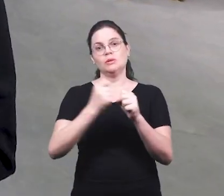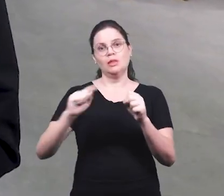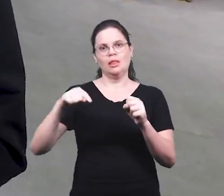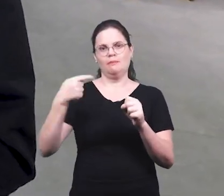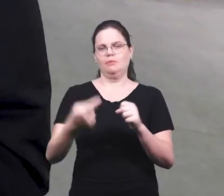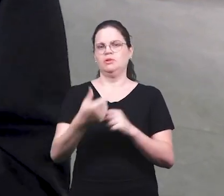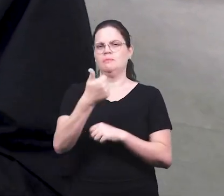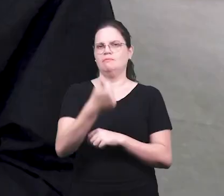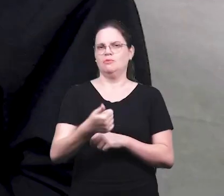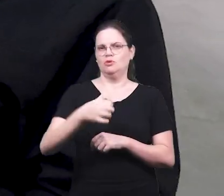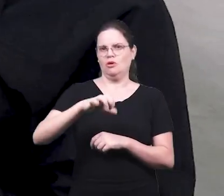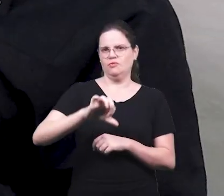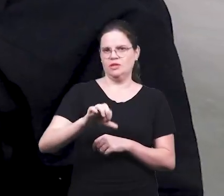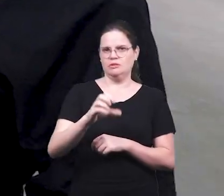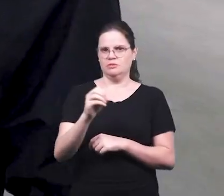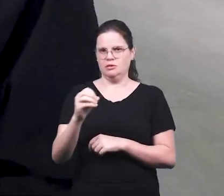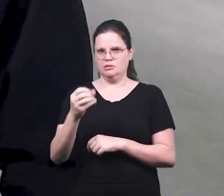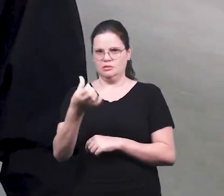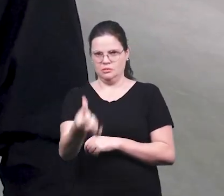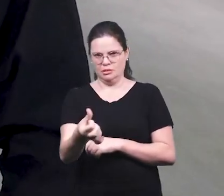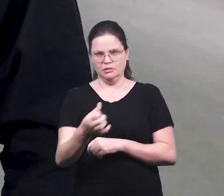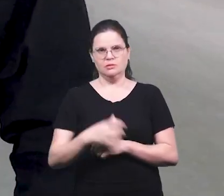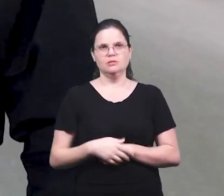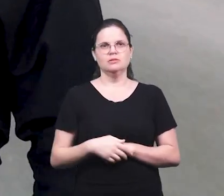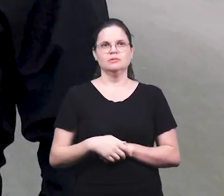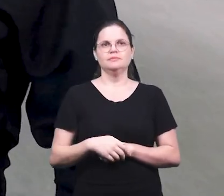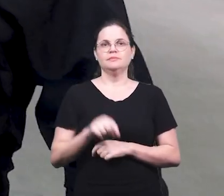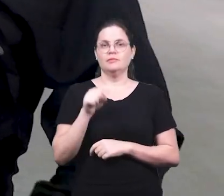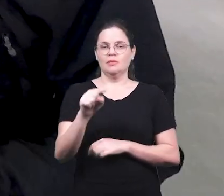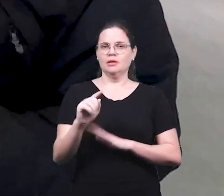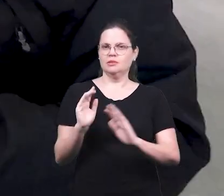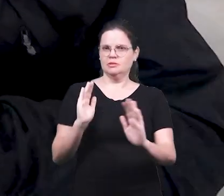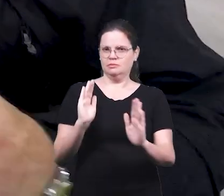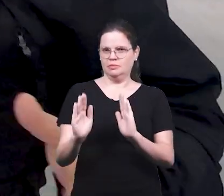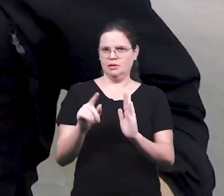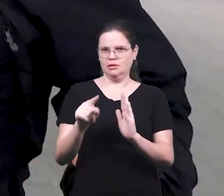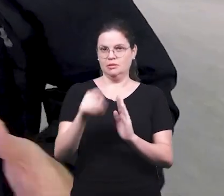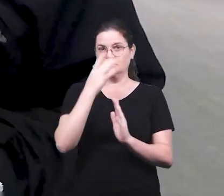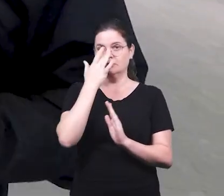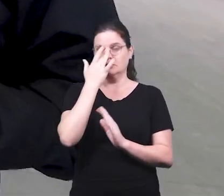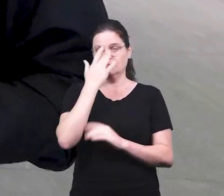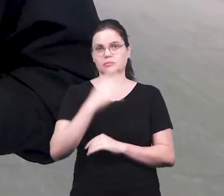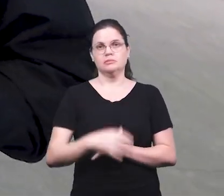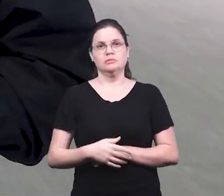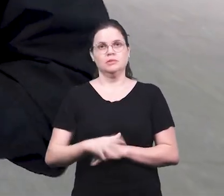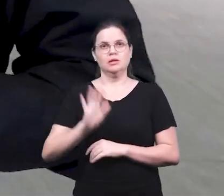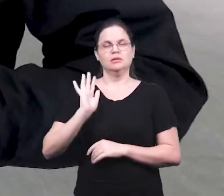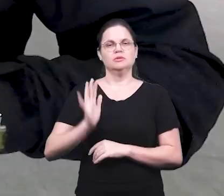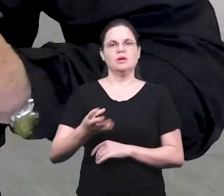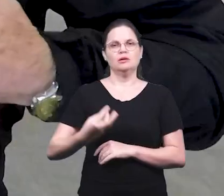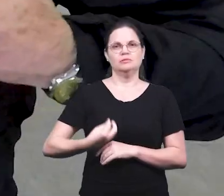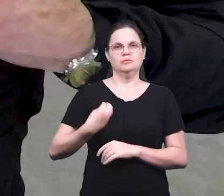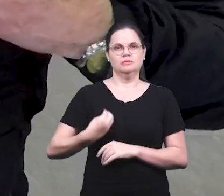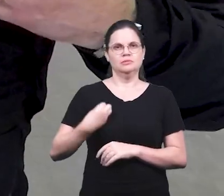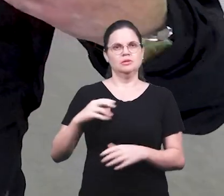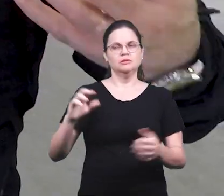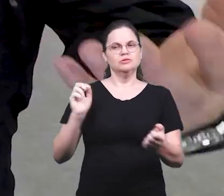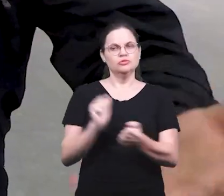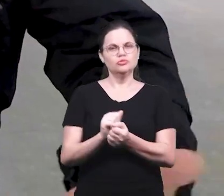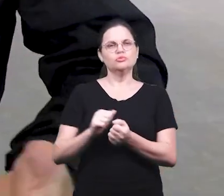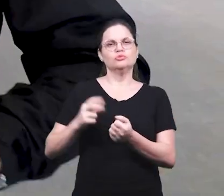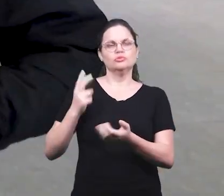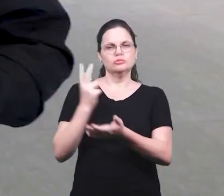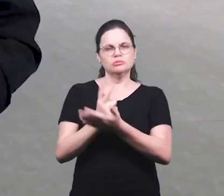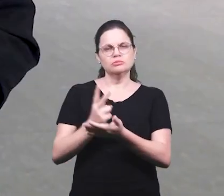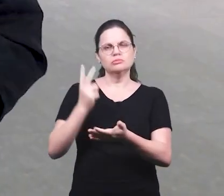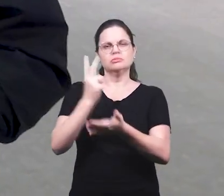5 anos depois, William Seymour, é claro que durante esses anos anteriores, ele passou a reunir e